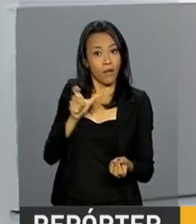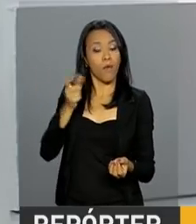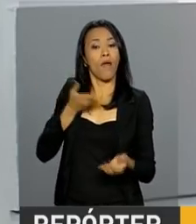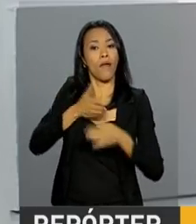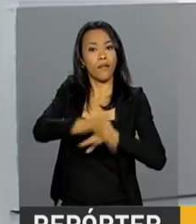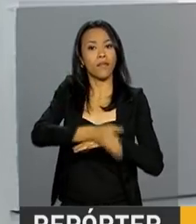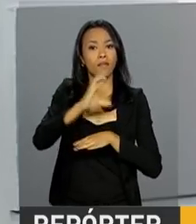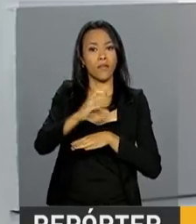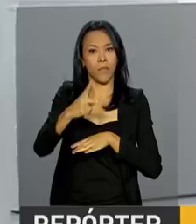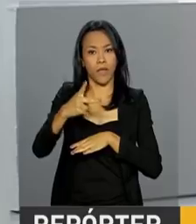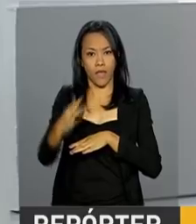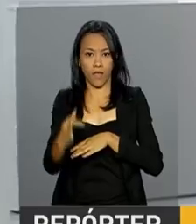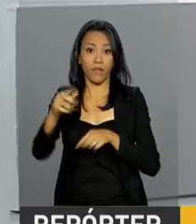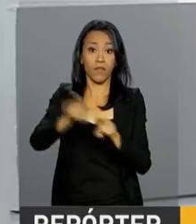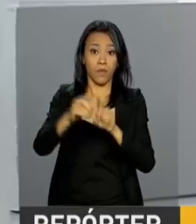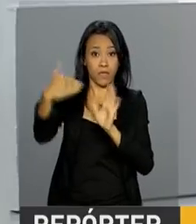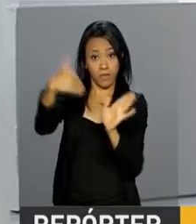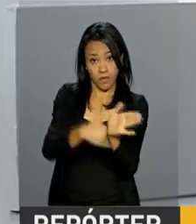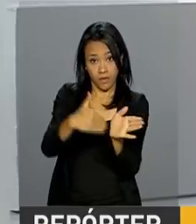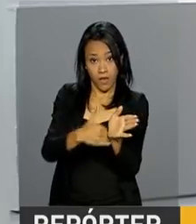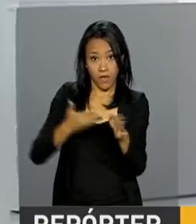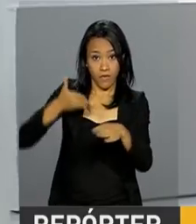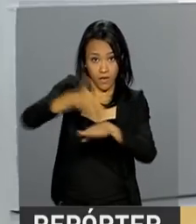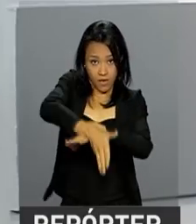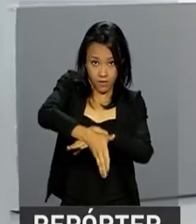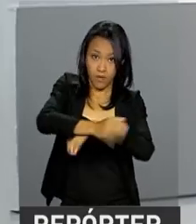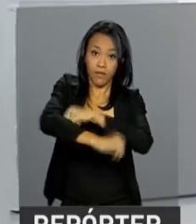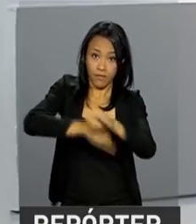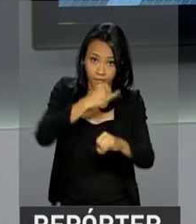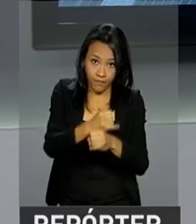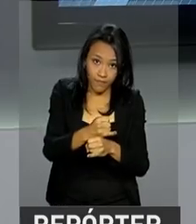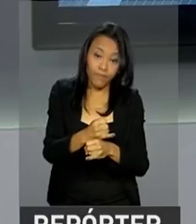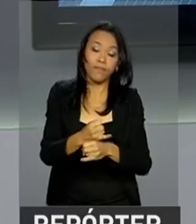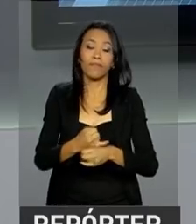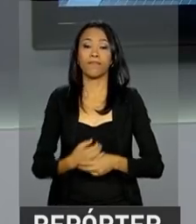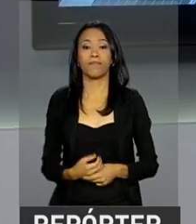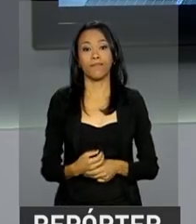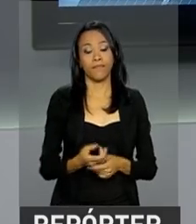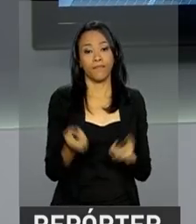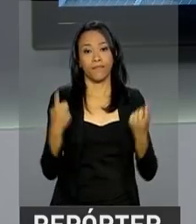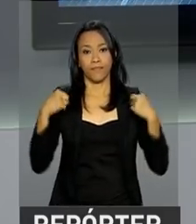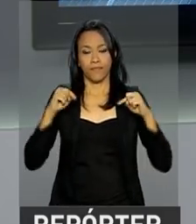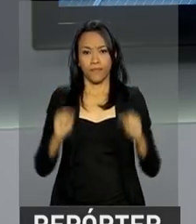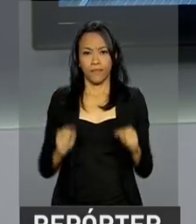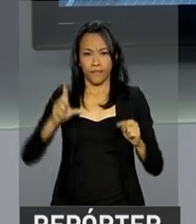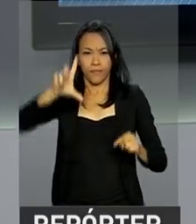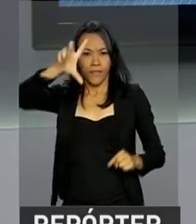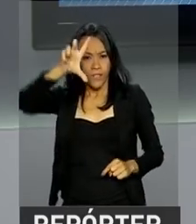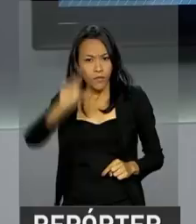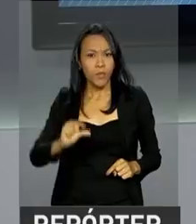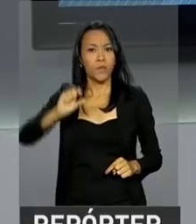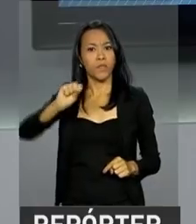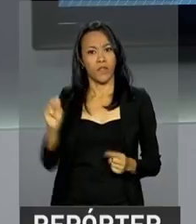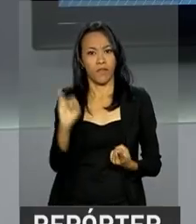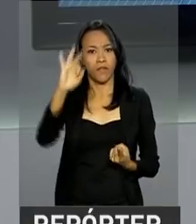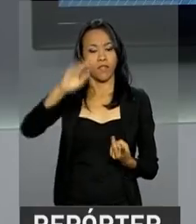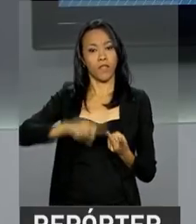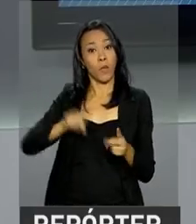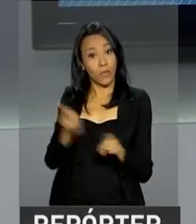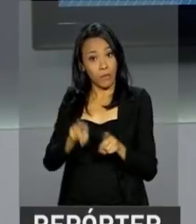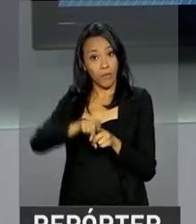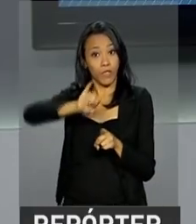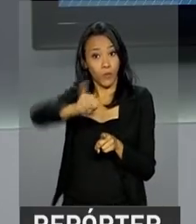cpf e senha cadastrada na página do participante a queda da inflação e dos juros e aumento da confiança